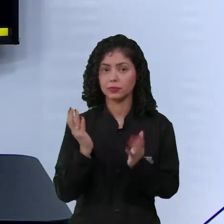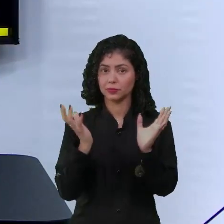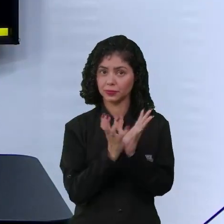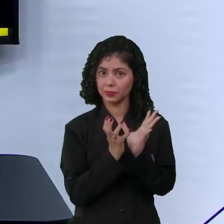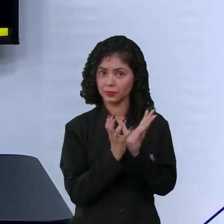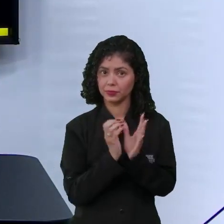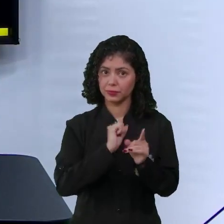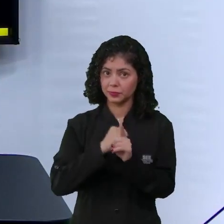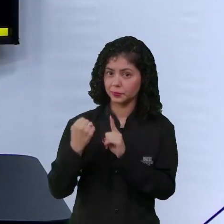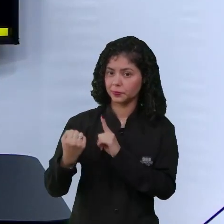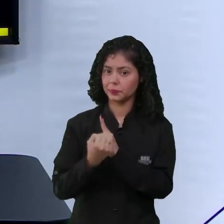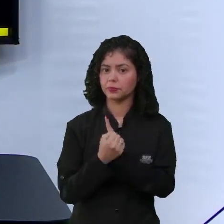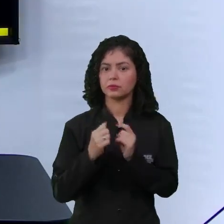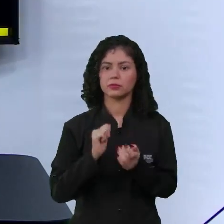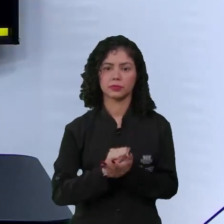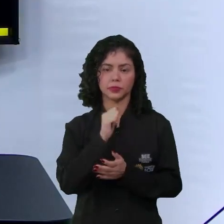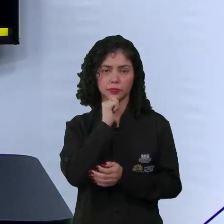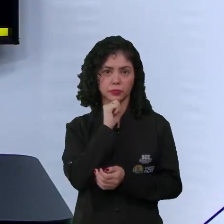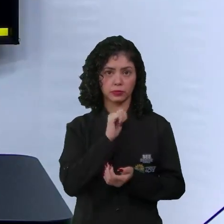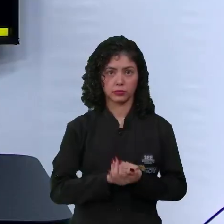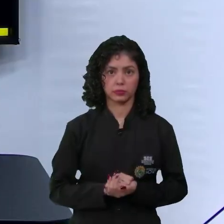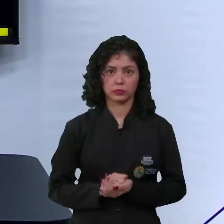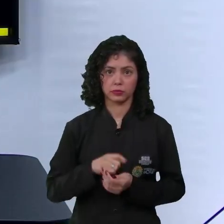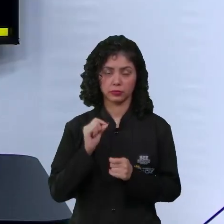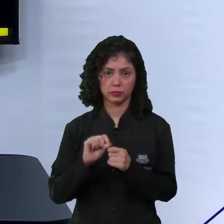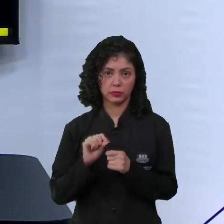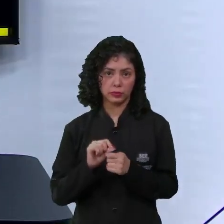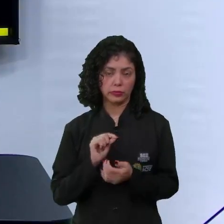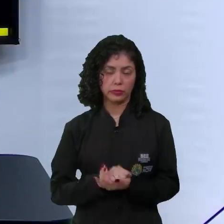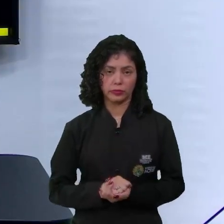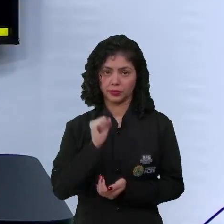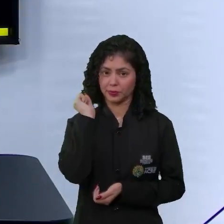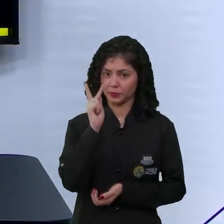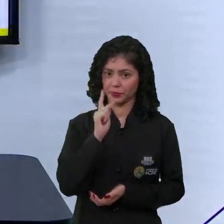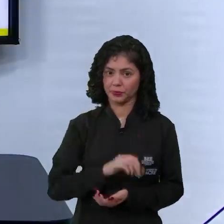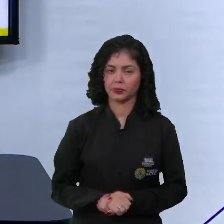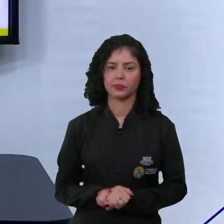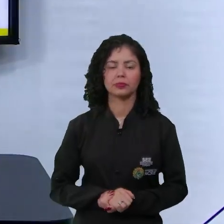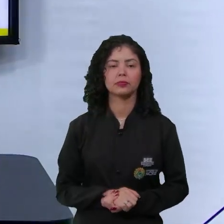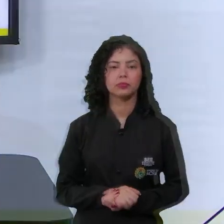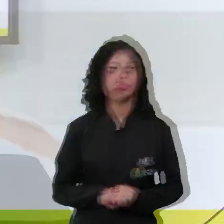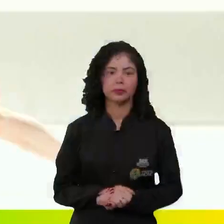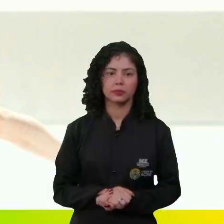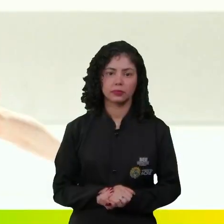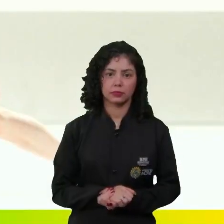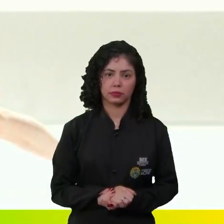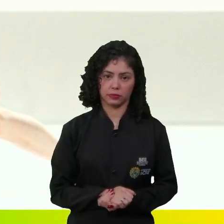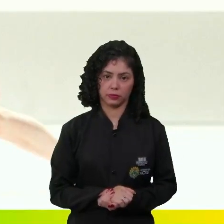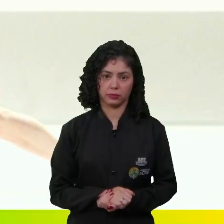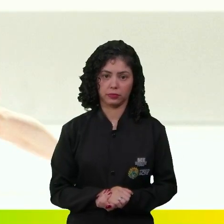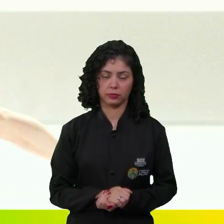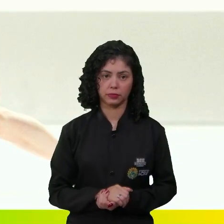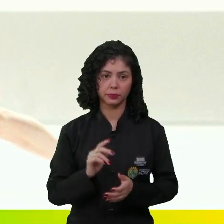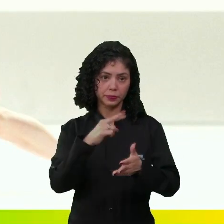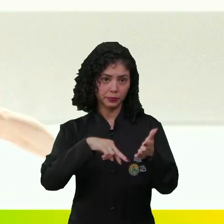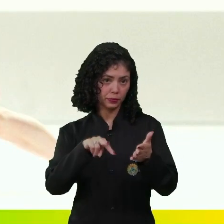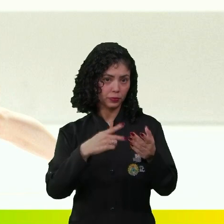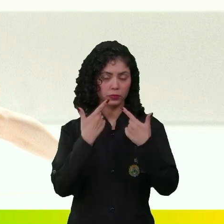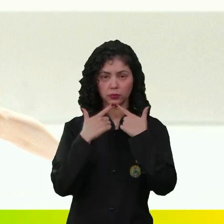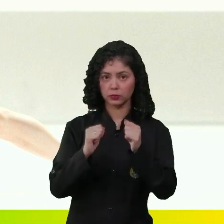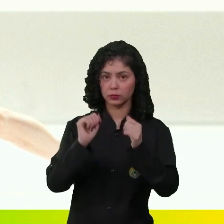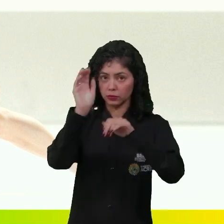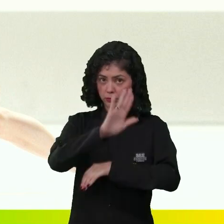contexto social, de um contexto sociocultural, ok? Avançando, foca na tela. Então aqui, ó, a dança como